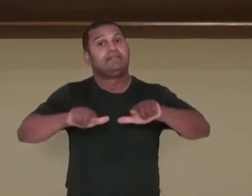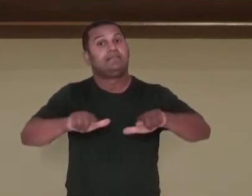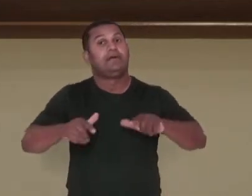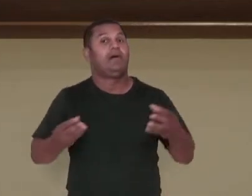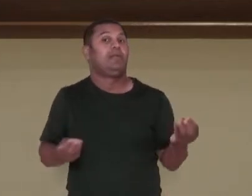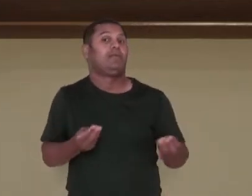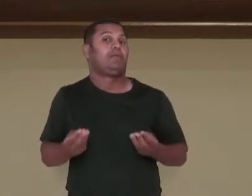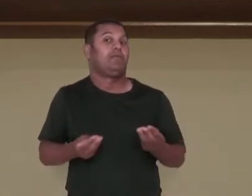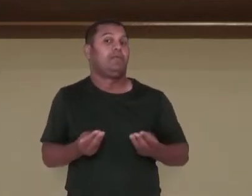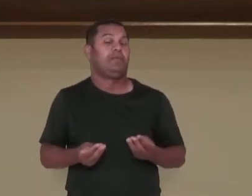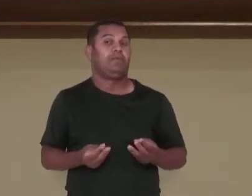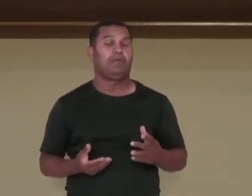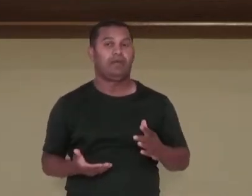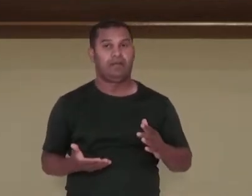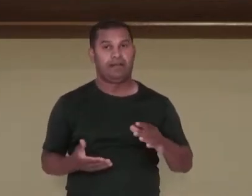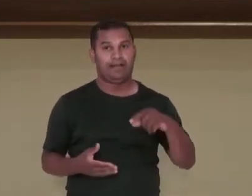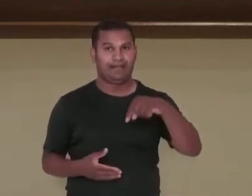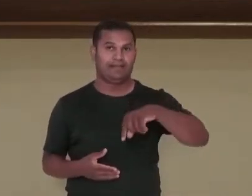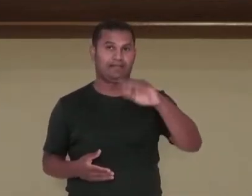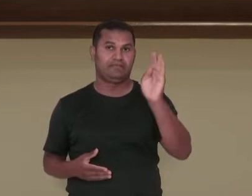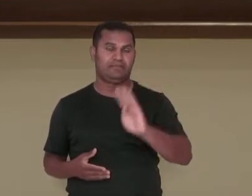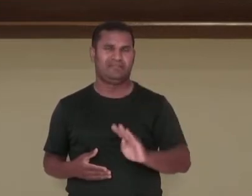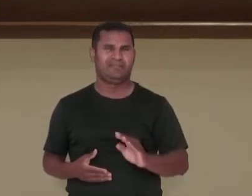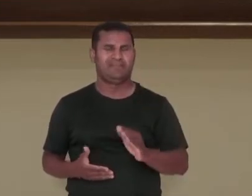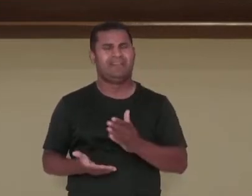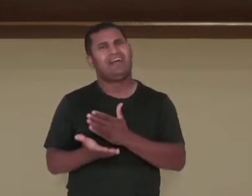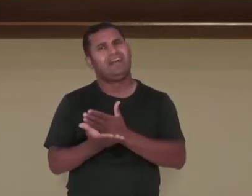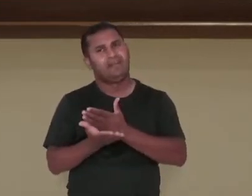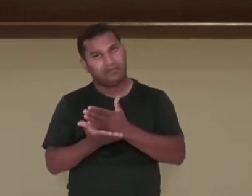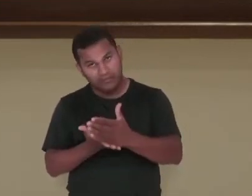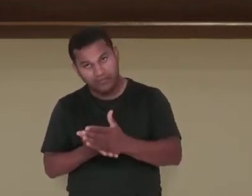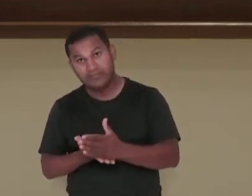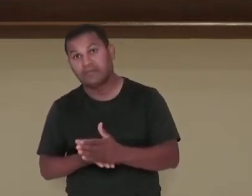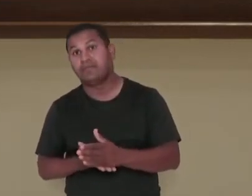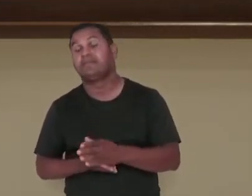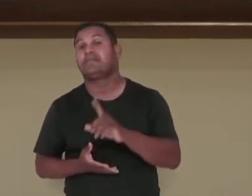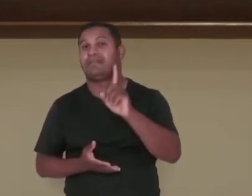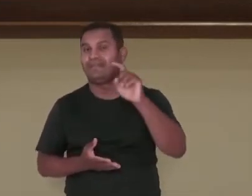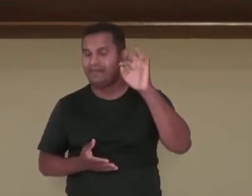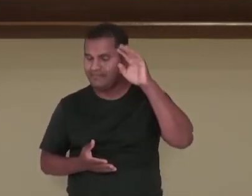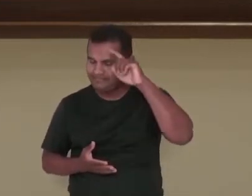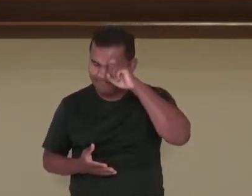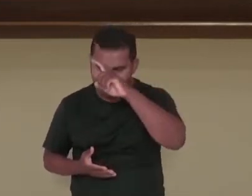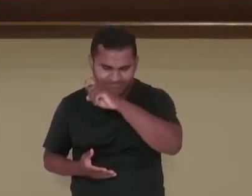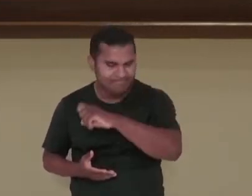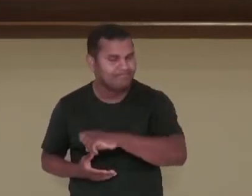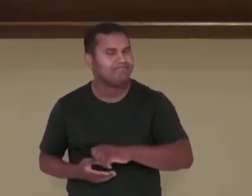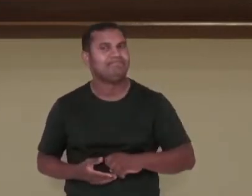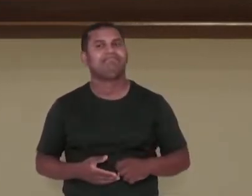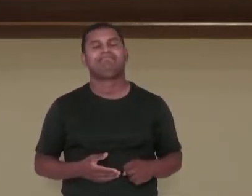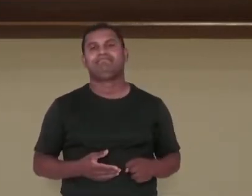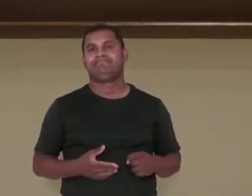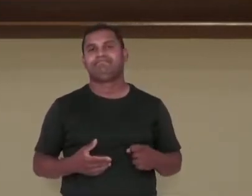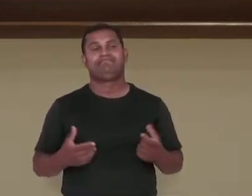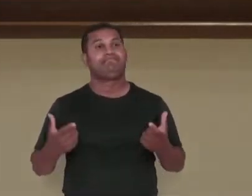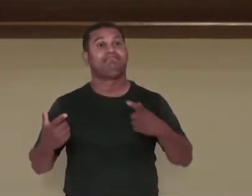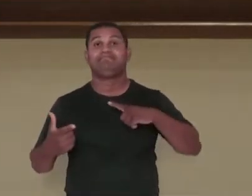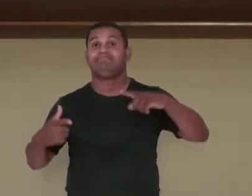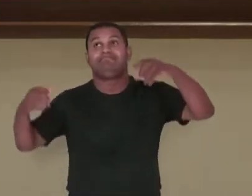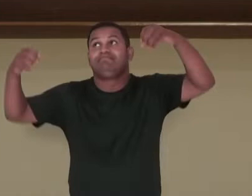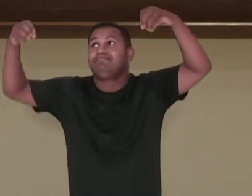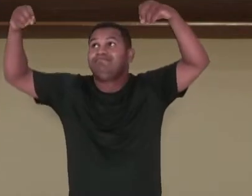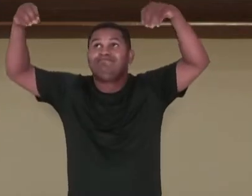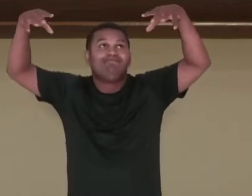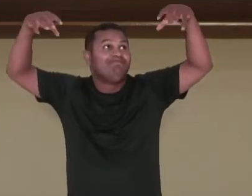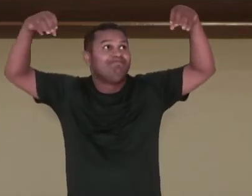elas eram bastante difíceis. Olha só, era insalubre, as fábricas eram mal iluminadas,